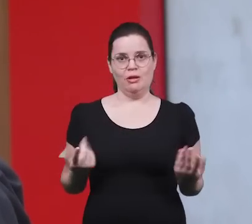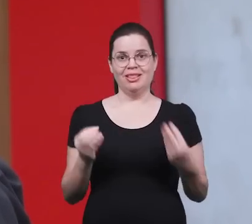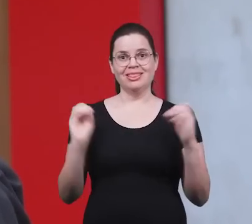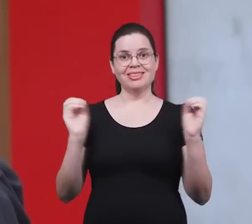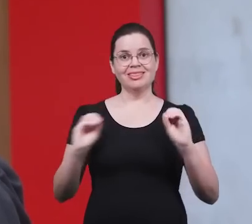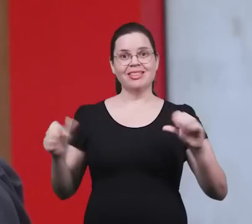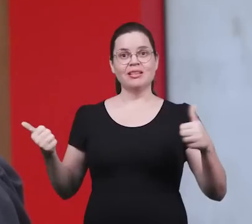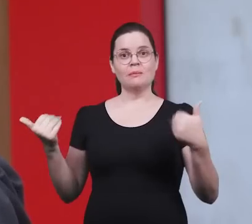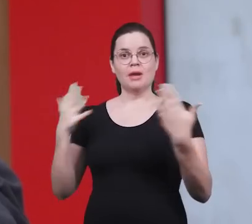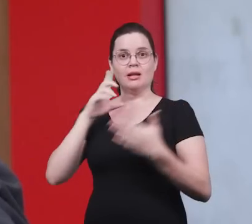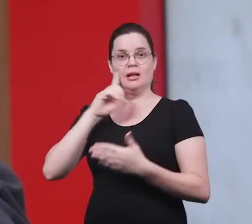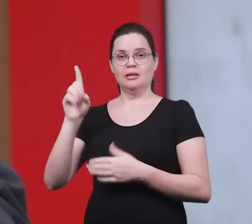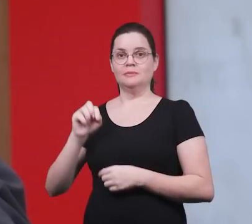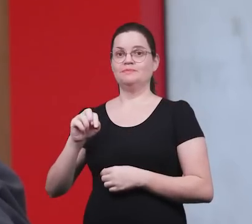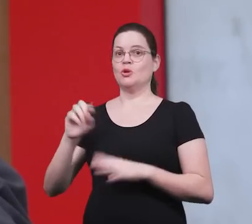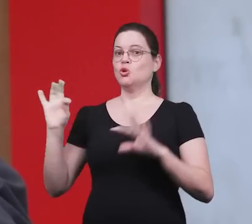própria.